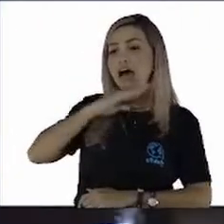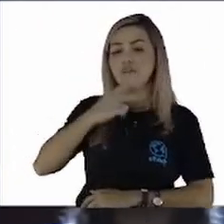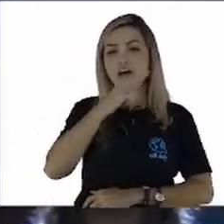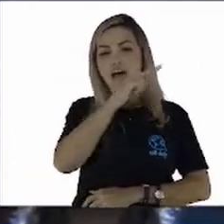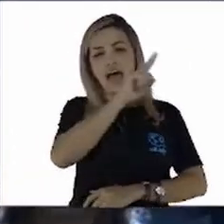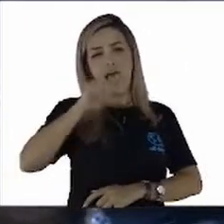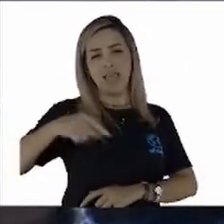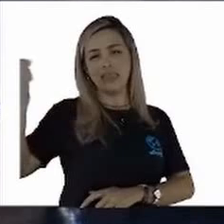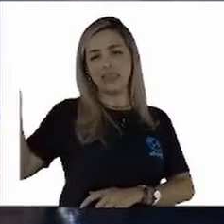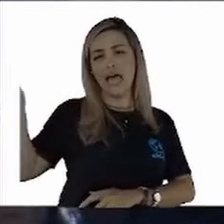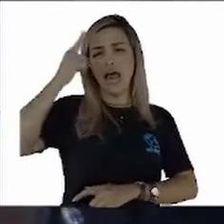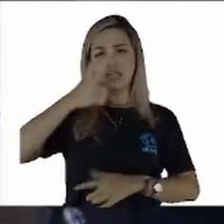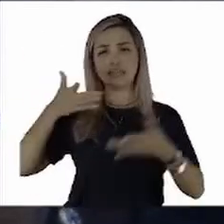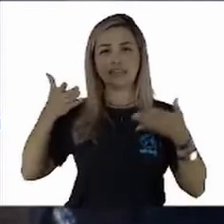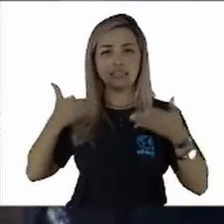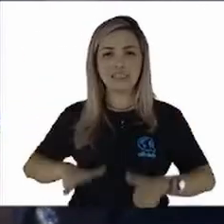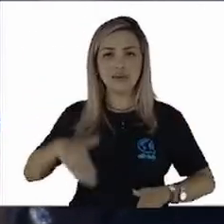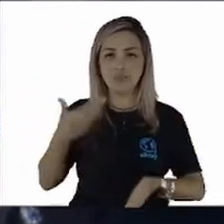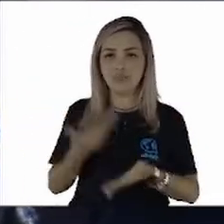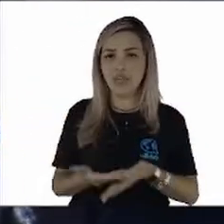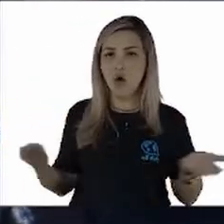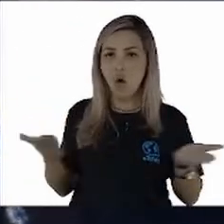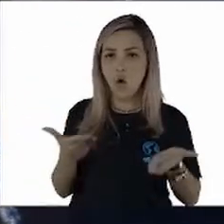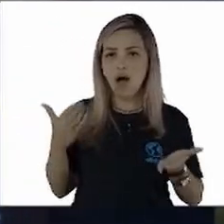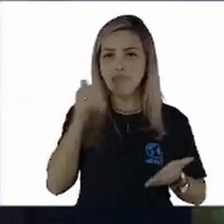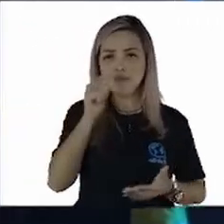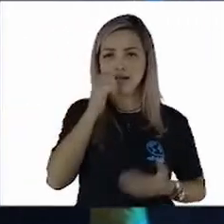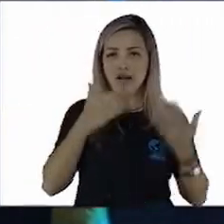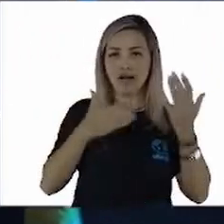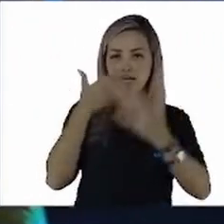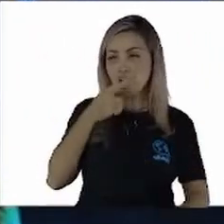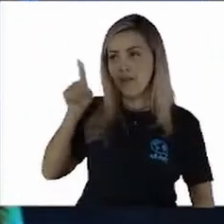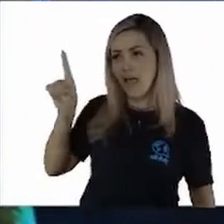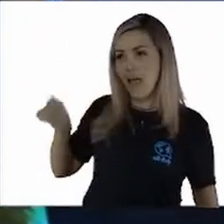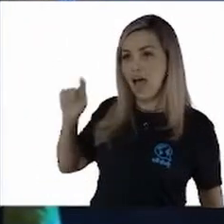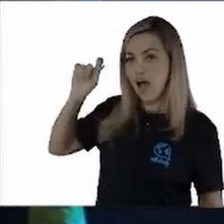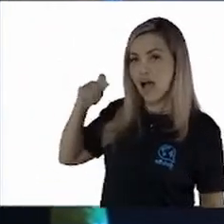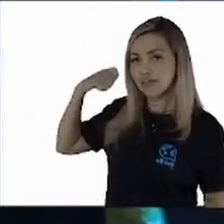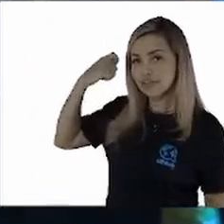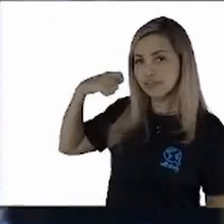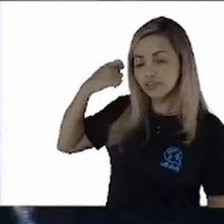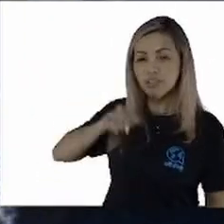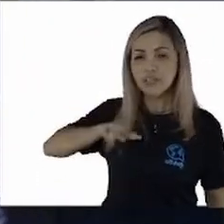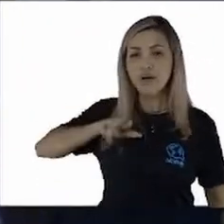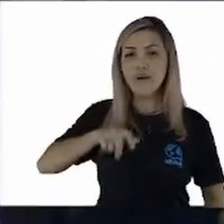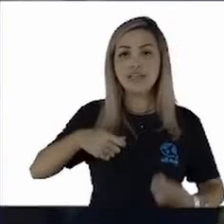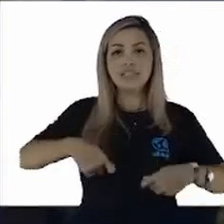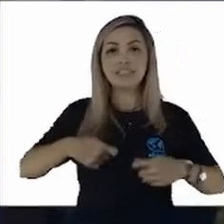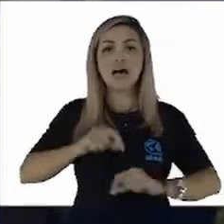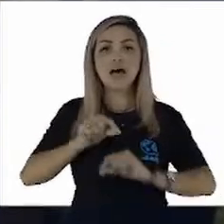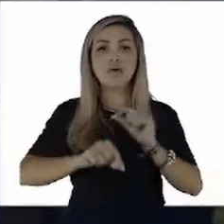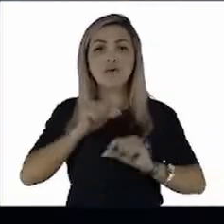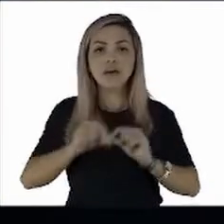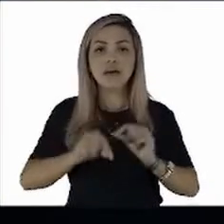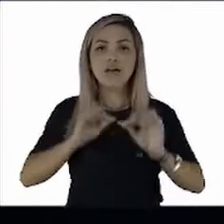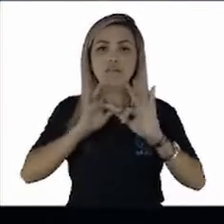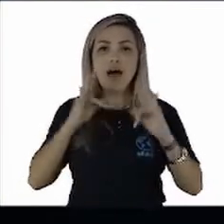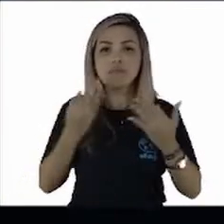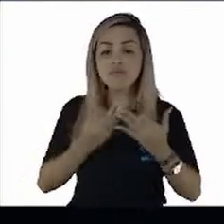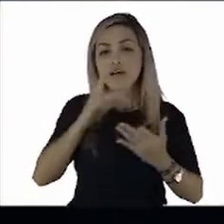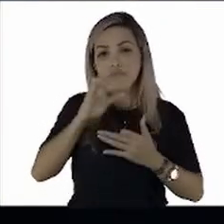é um talento desde que nasceu. Essa menina vinha aqui cantar e eu falava, isso aí é artista. Então não necessariamente os pais